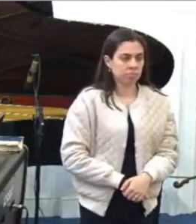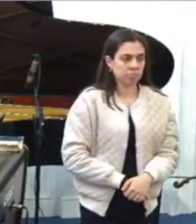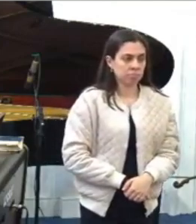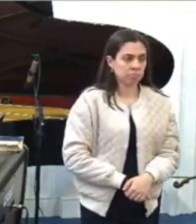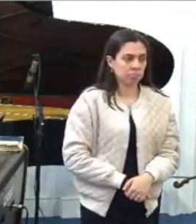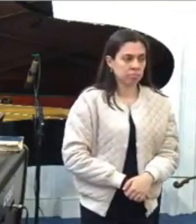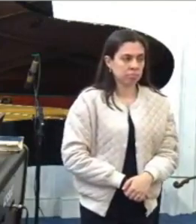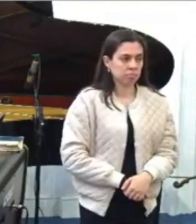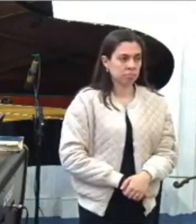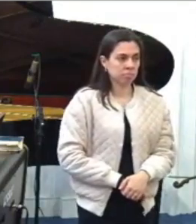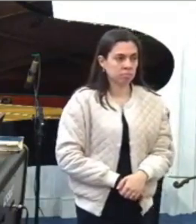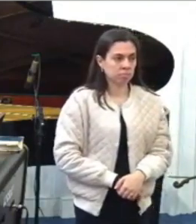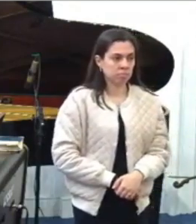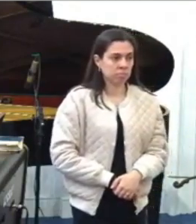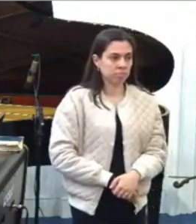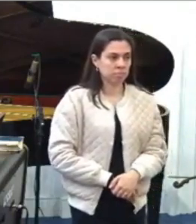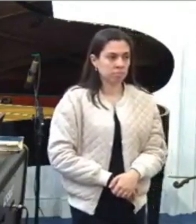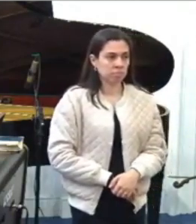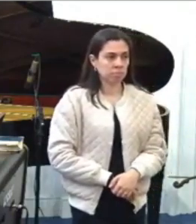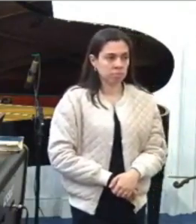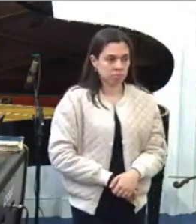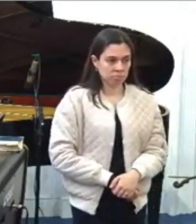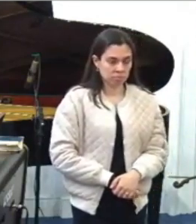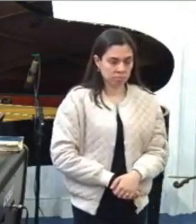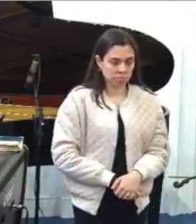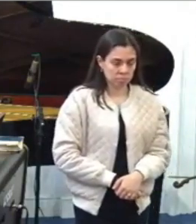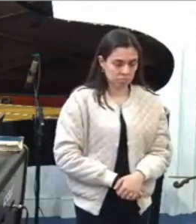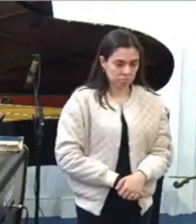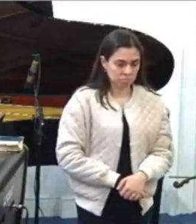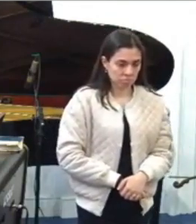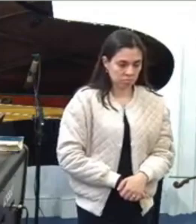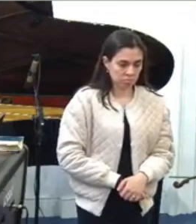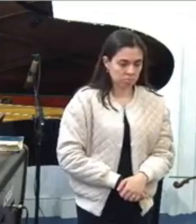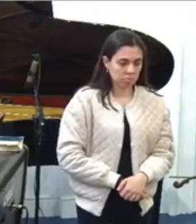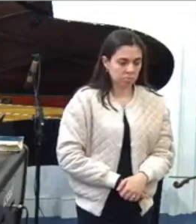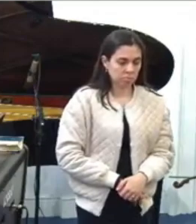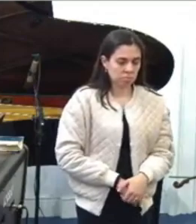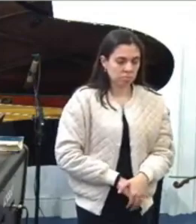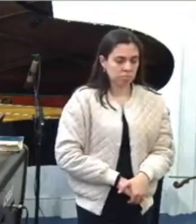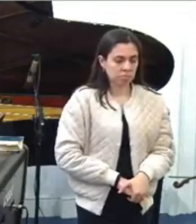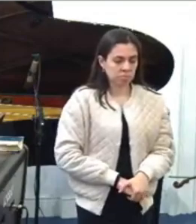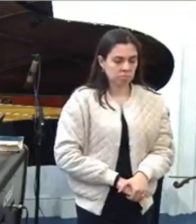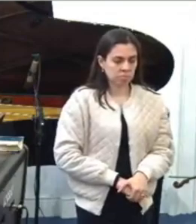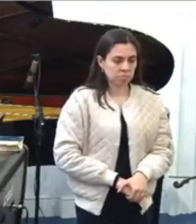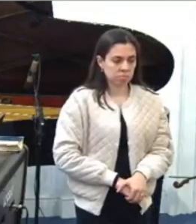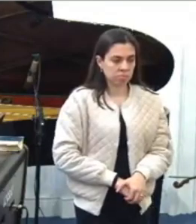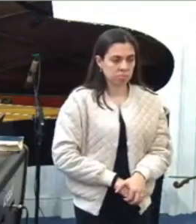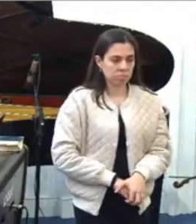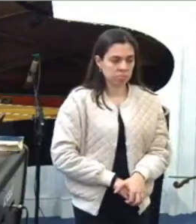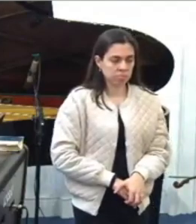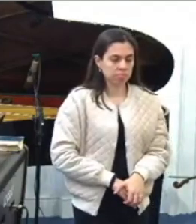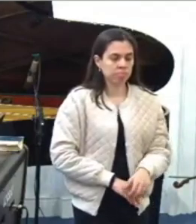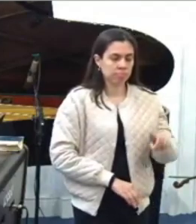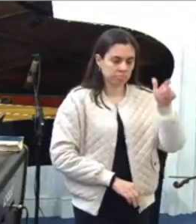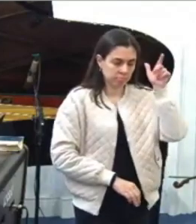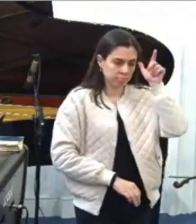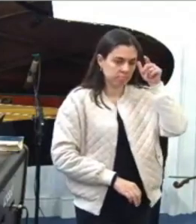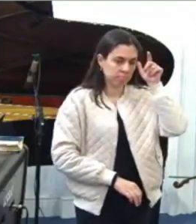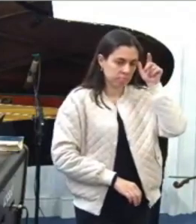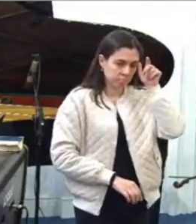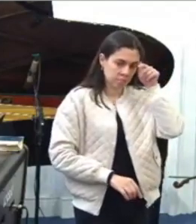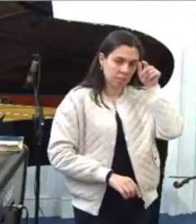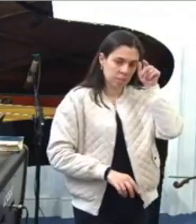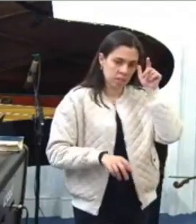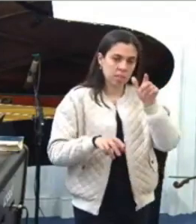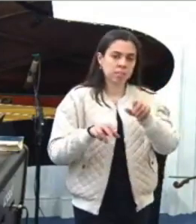enfrentam. Porque Satanás, como um dragão mortalmente ferido, está desferindo os seus golpes a